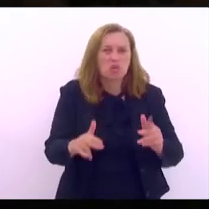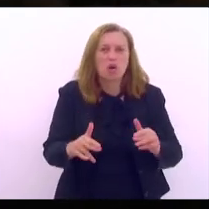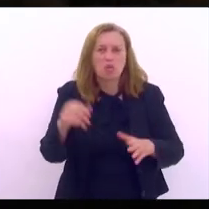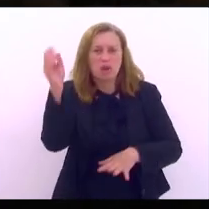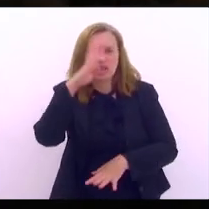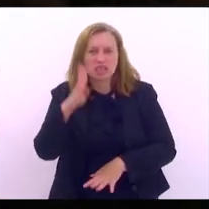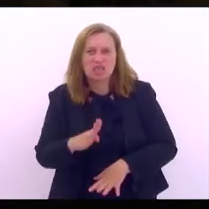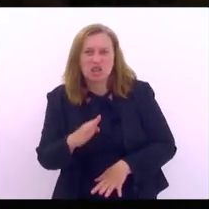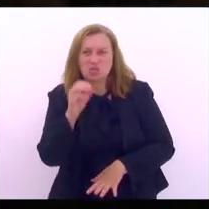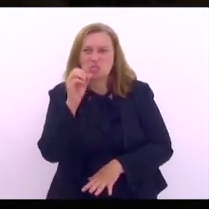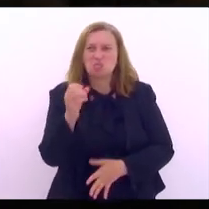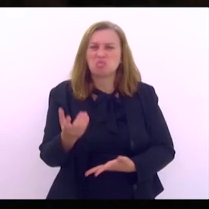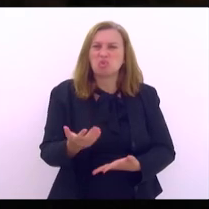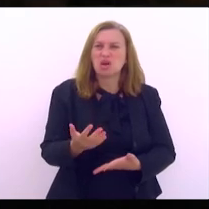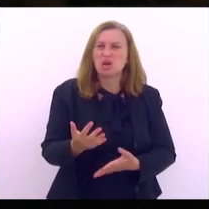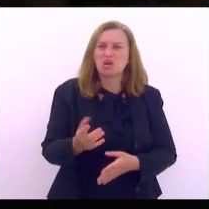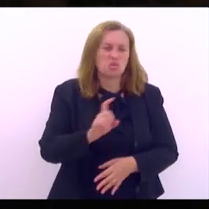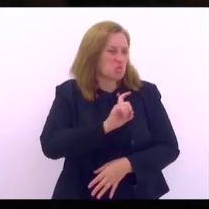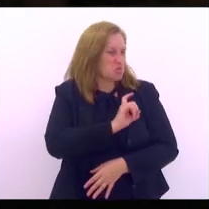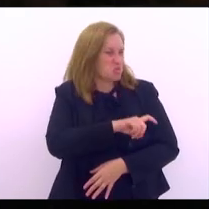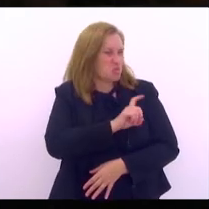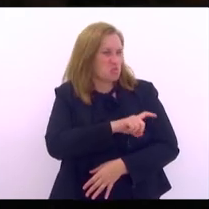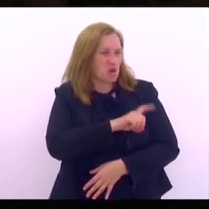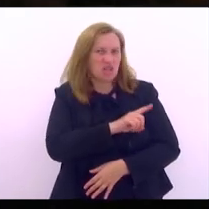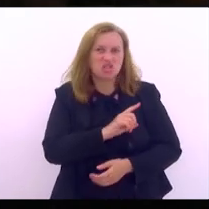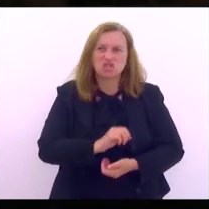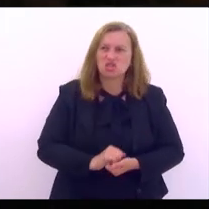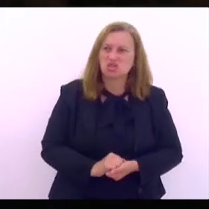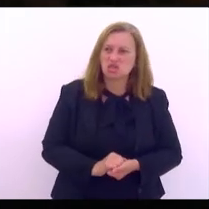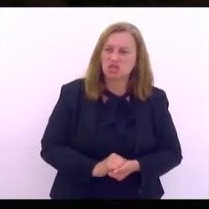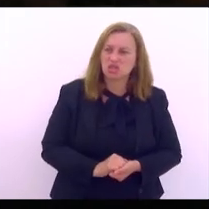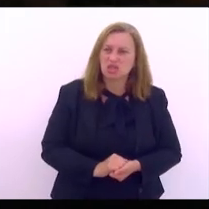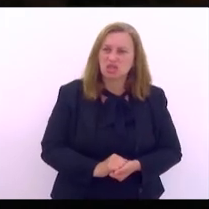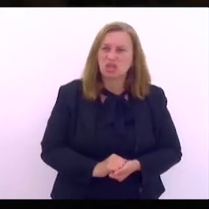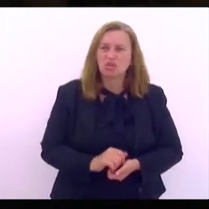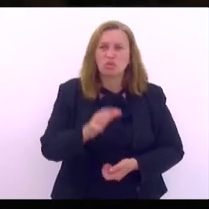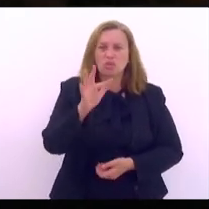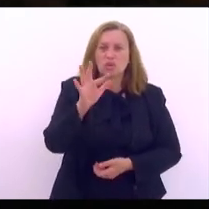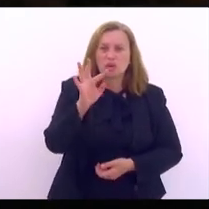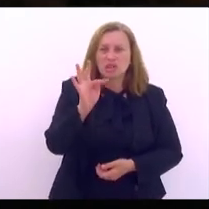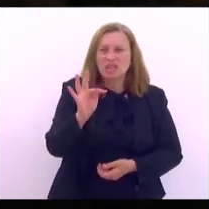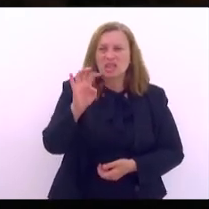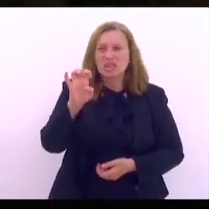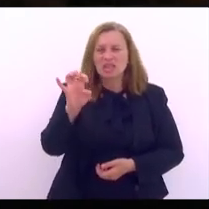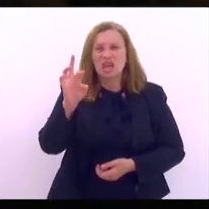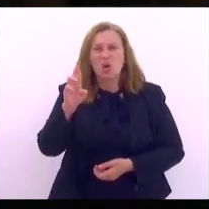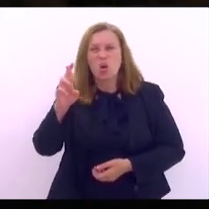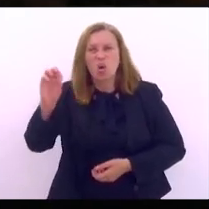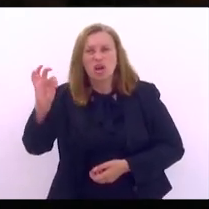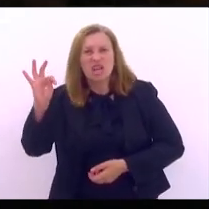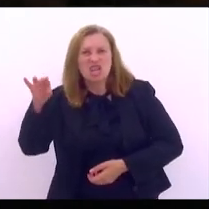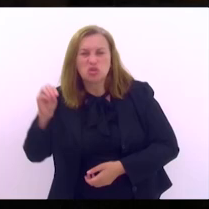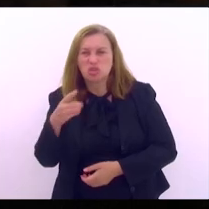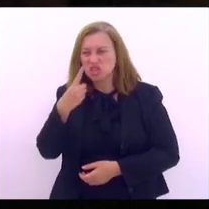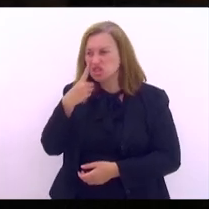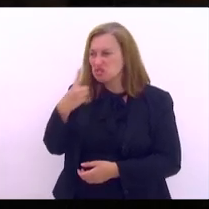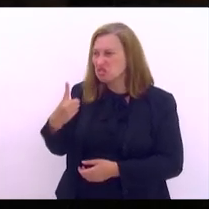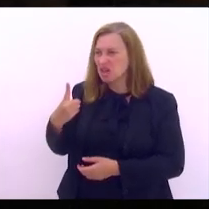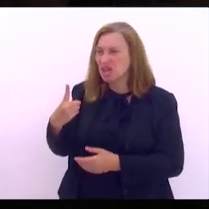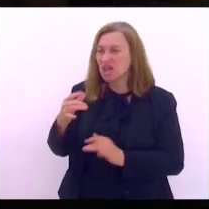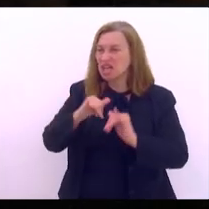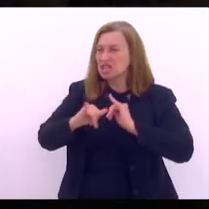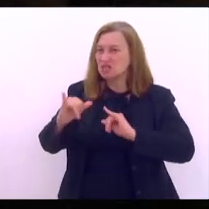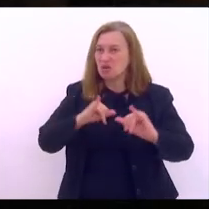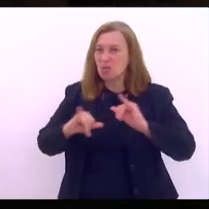covardia, uma cumplicidade com o terrorismo, quando a gente vê aquela nota que foi